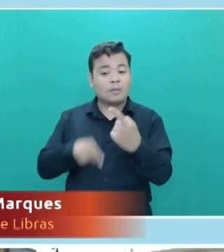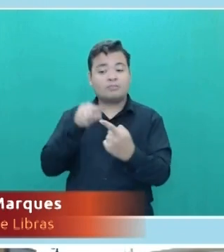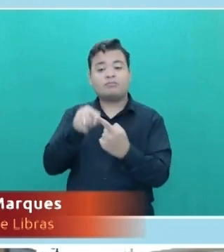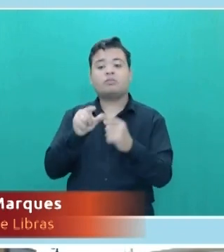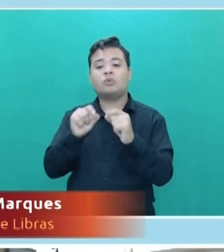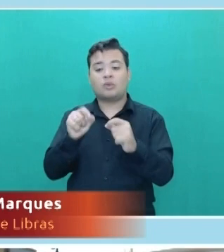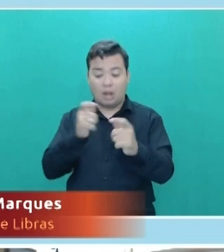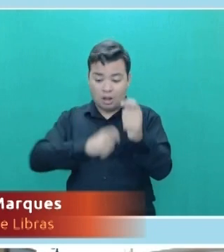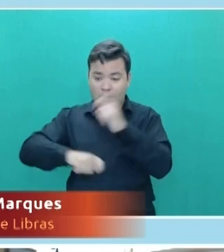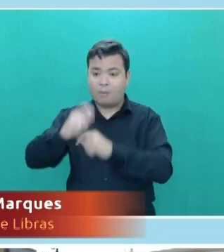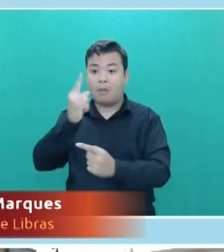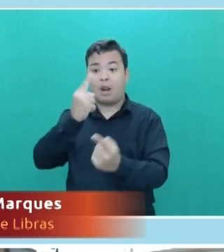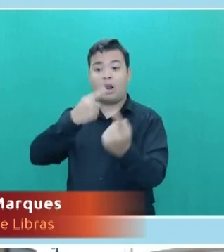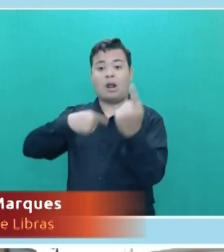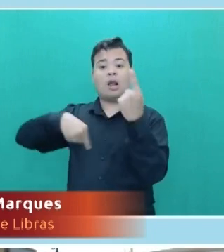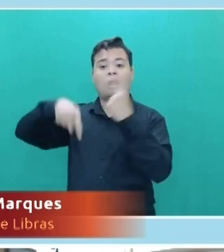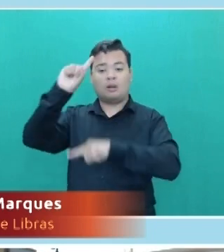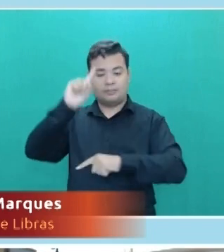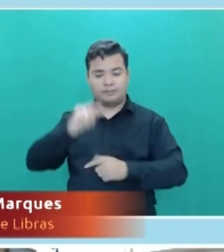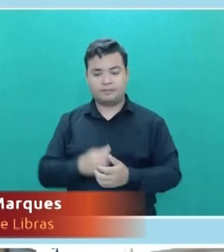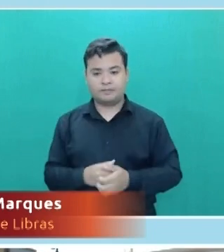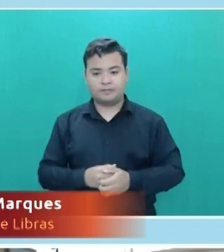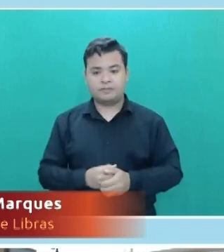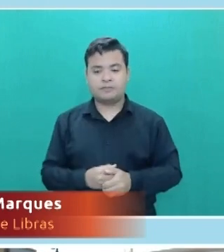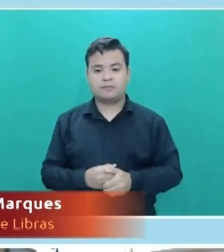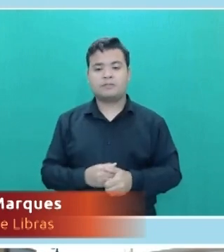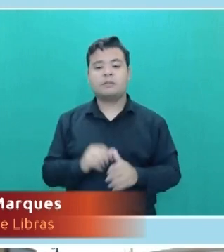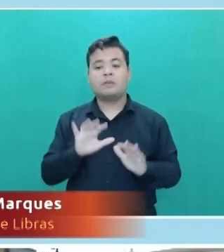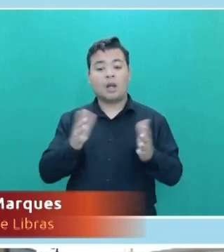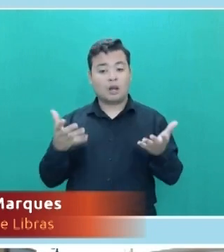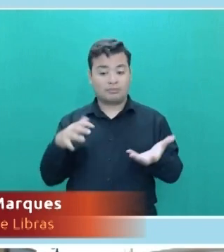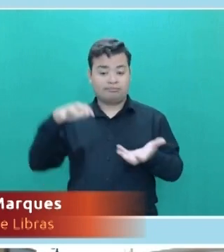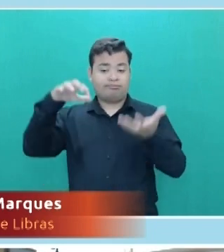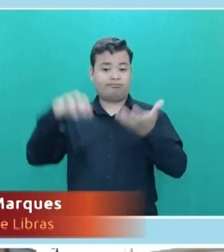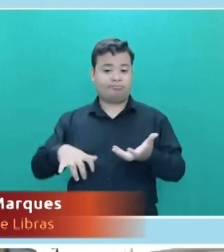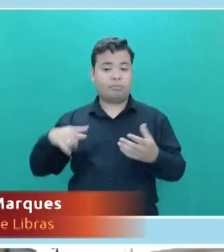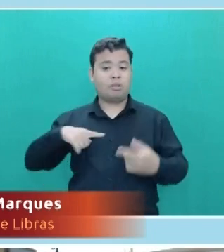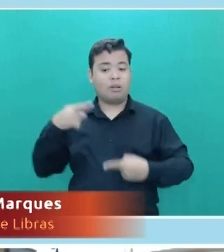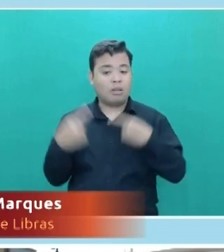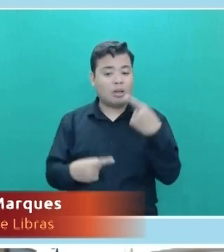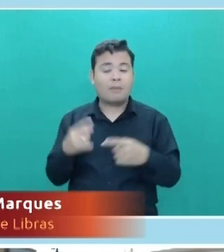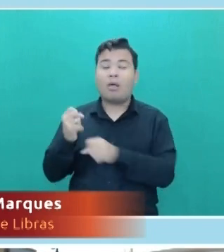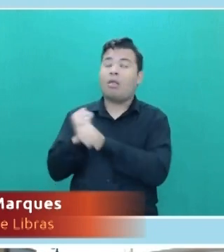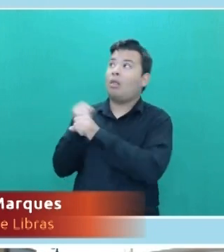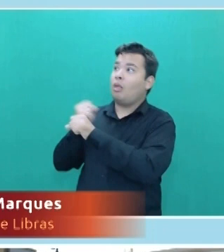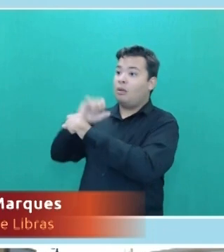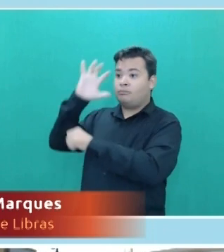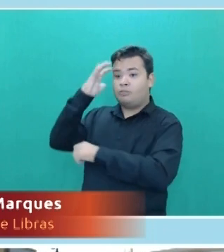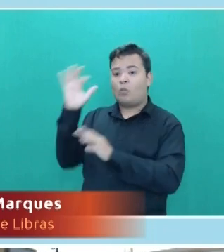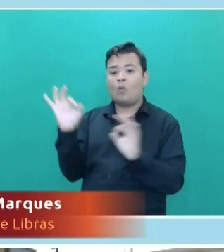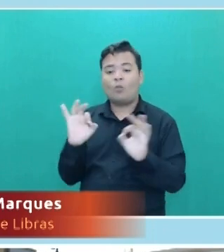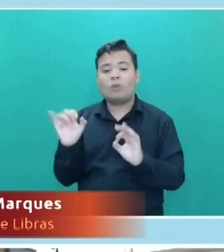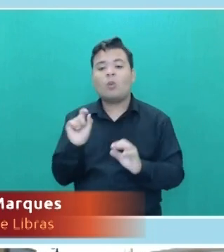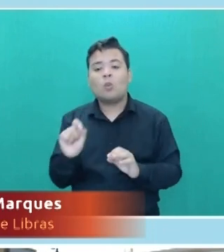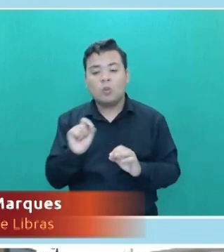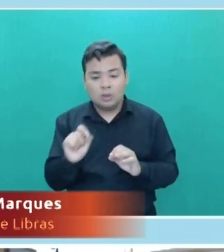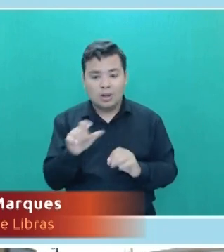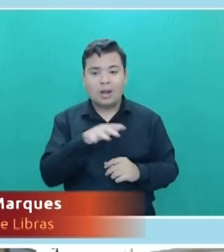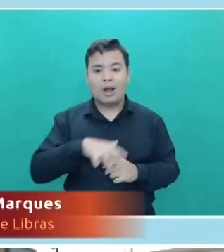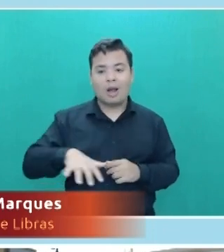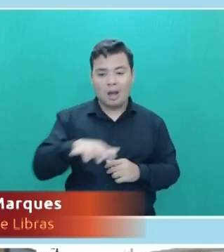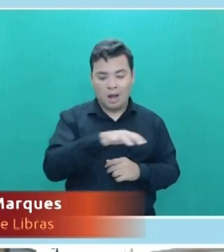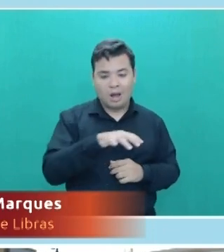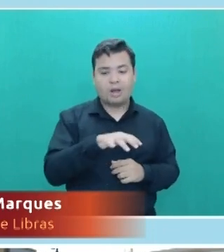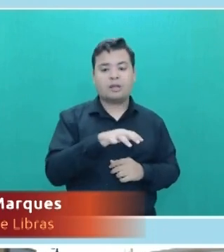E agora, o ponto que está sendo discutido no Congresso, mas já faz também décadas que isso não se resolve, é a reforma tributária. O nosso